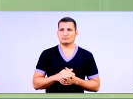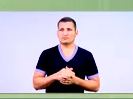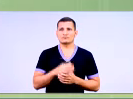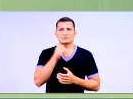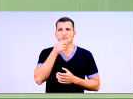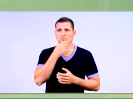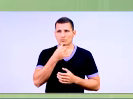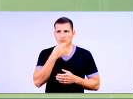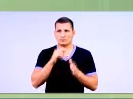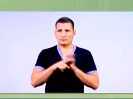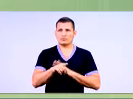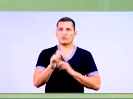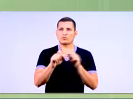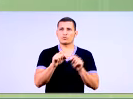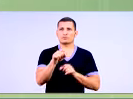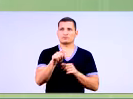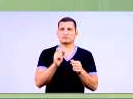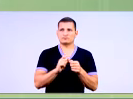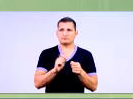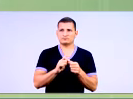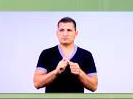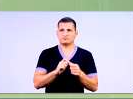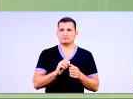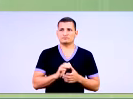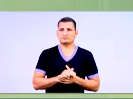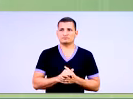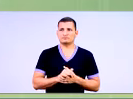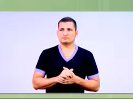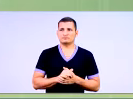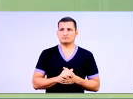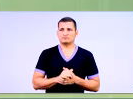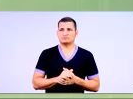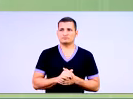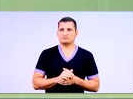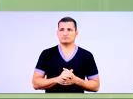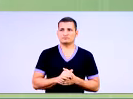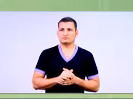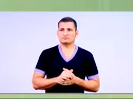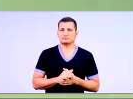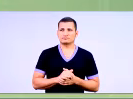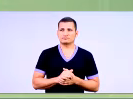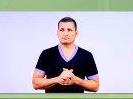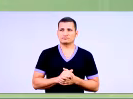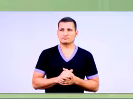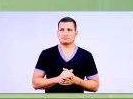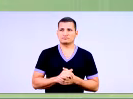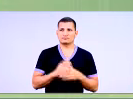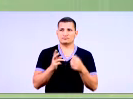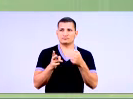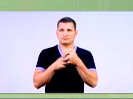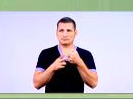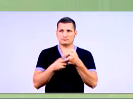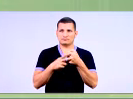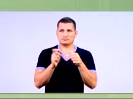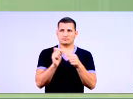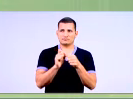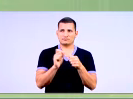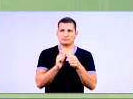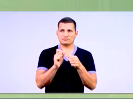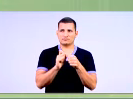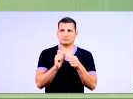vai estar fazendo. What will you do tomorrow night? Olha o verbo fazer